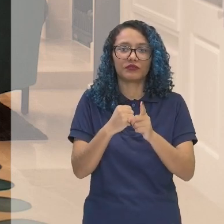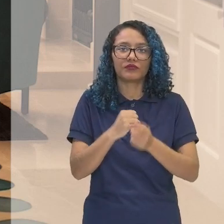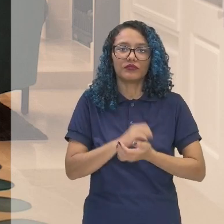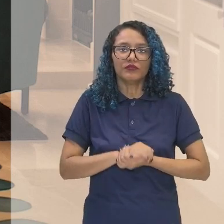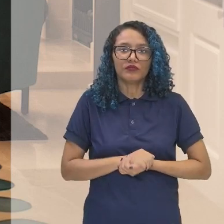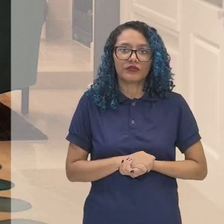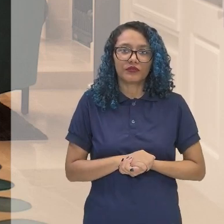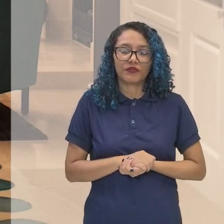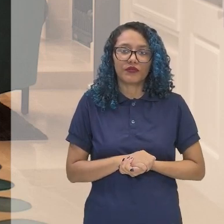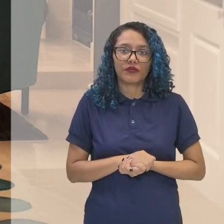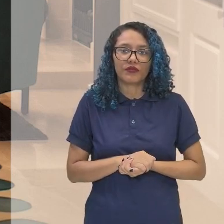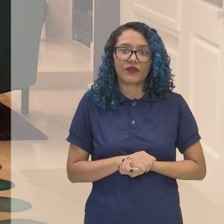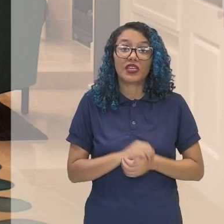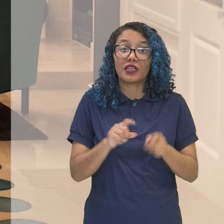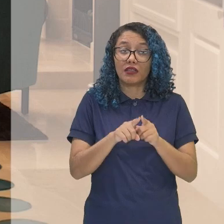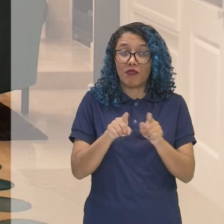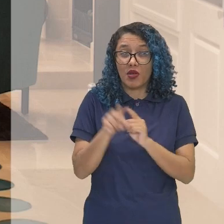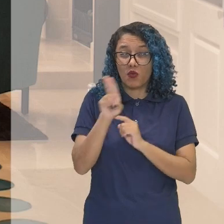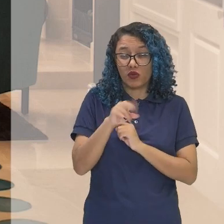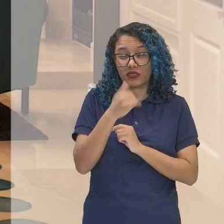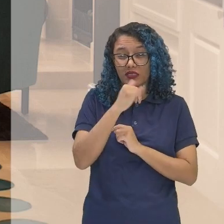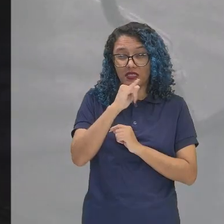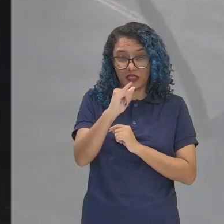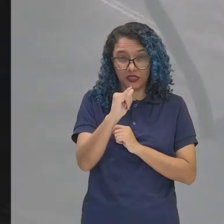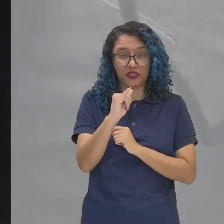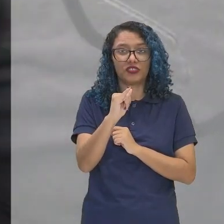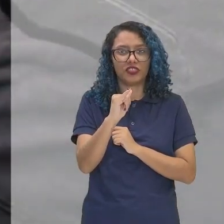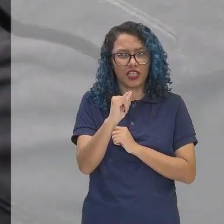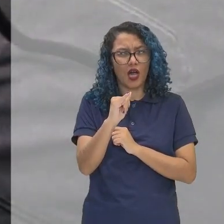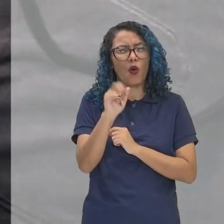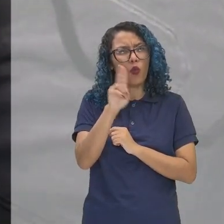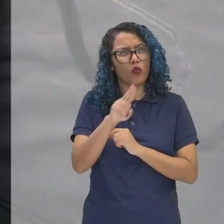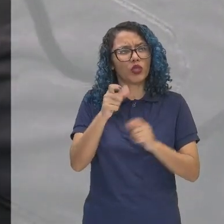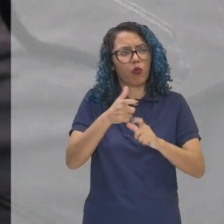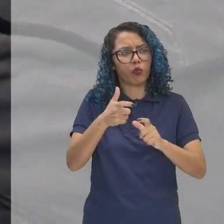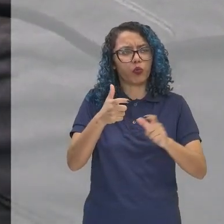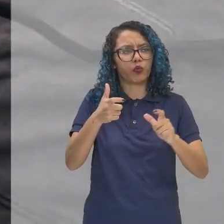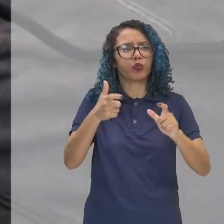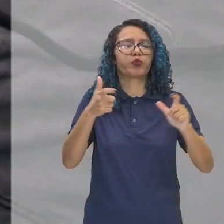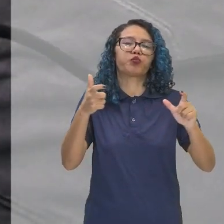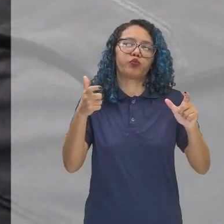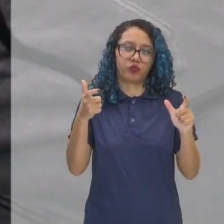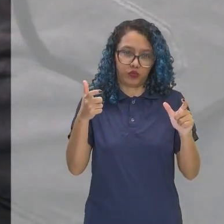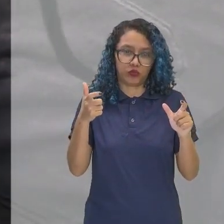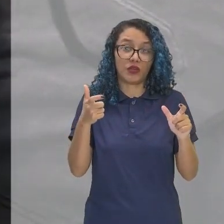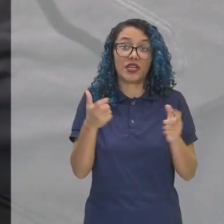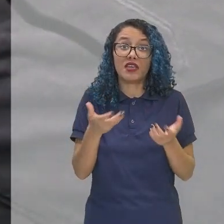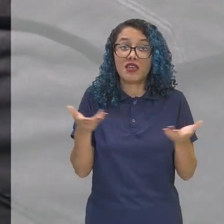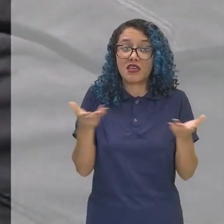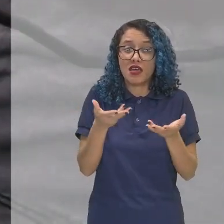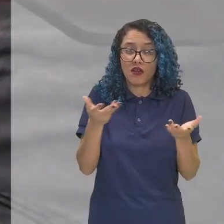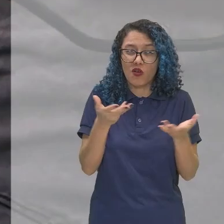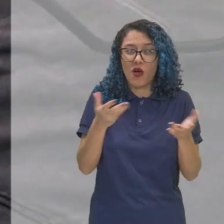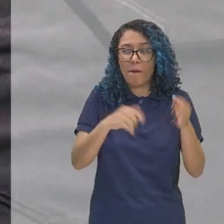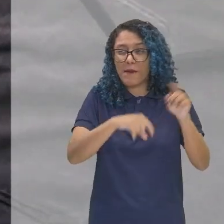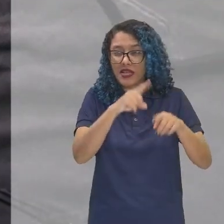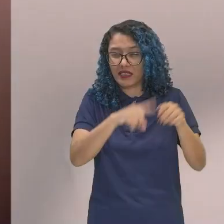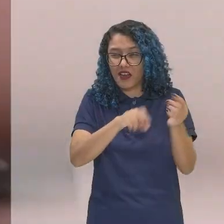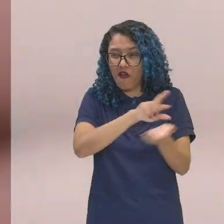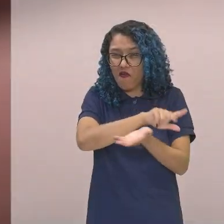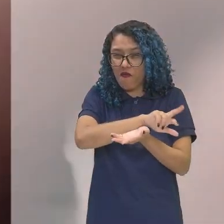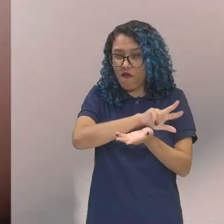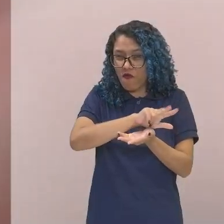da energia elétrica é cada vez maior, hoje em dia existem inúmeros equipamentos